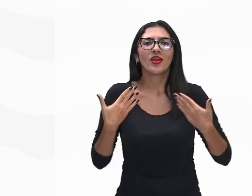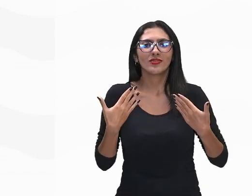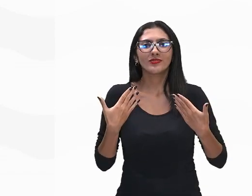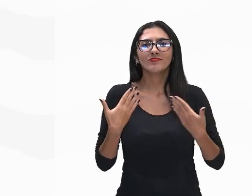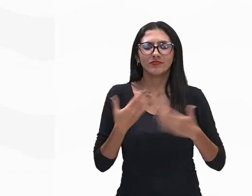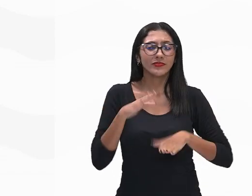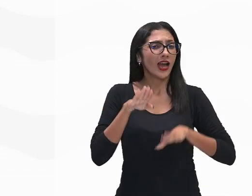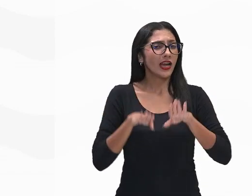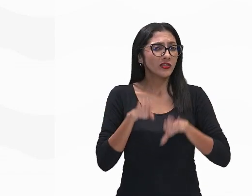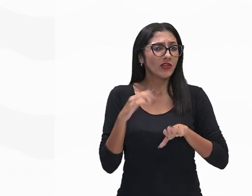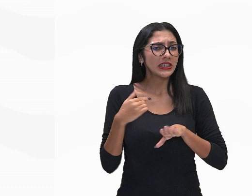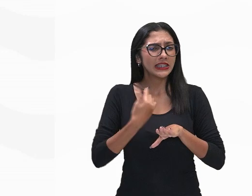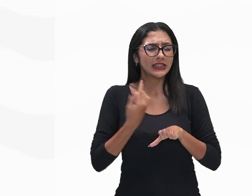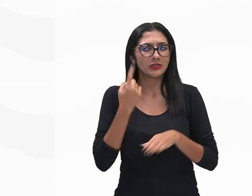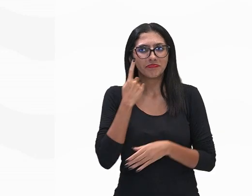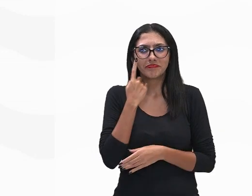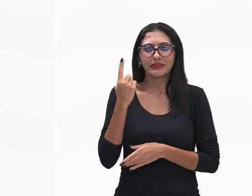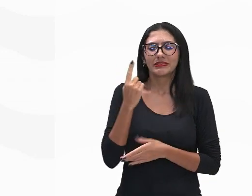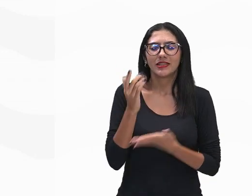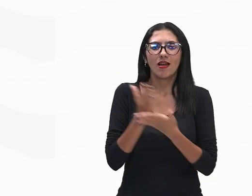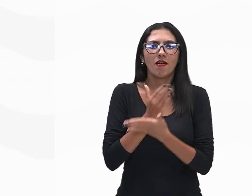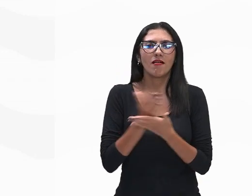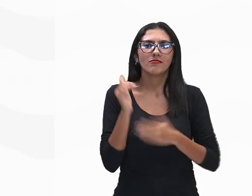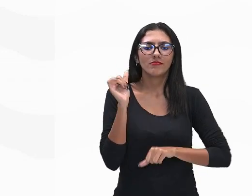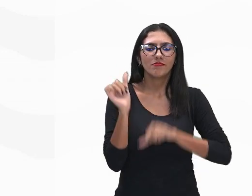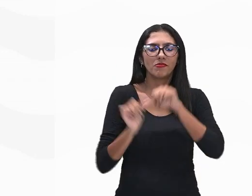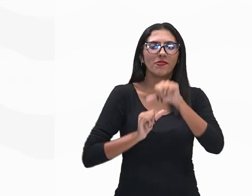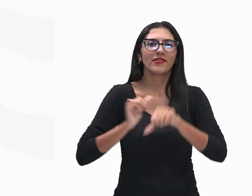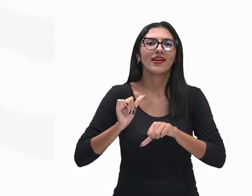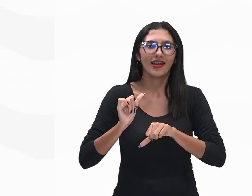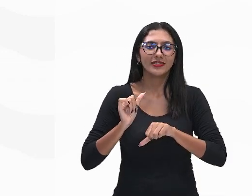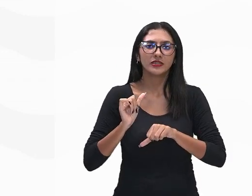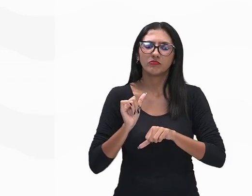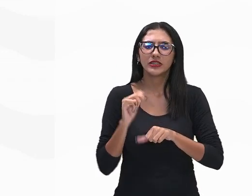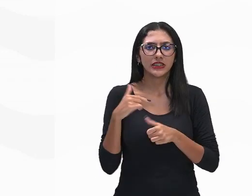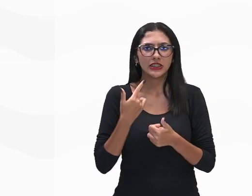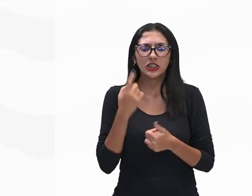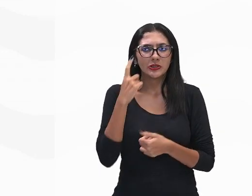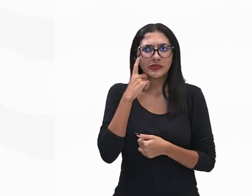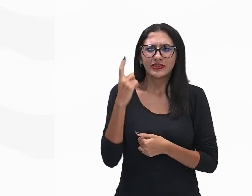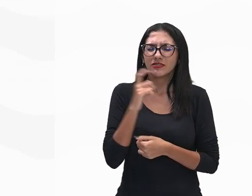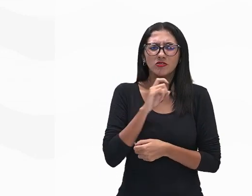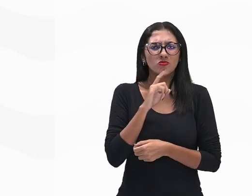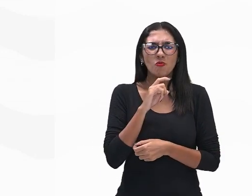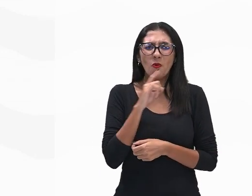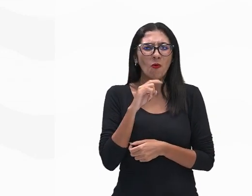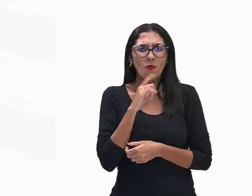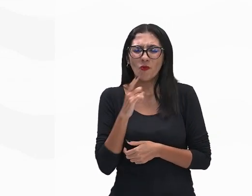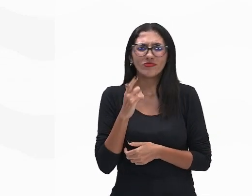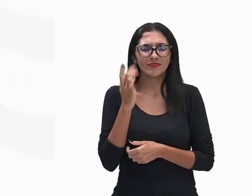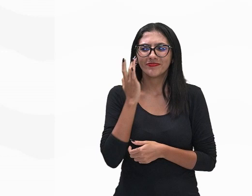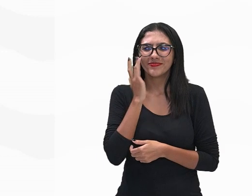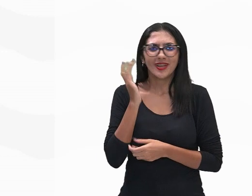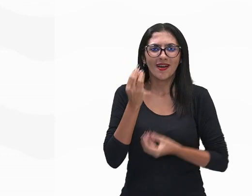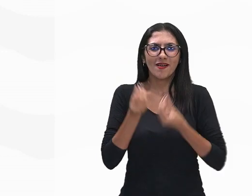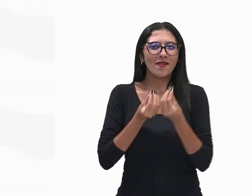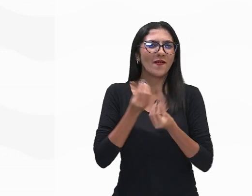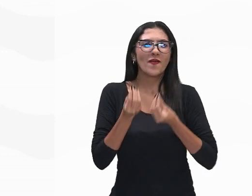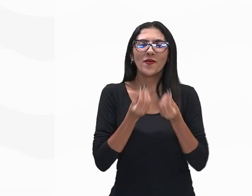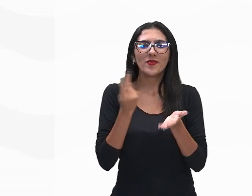vezes se depara com algumas mudanças que acabam nos pegando ali desprevenido. São algumas